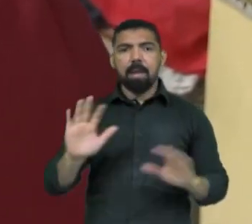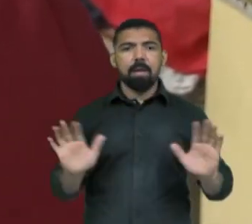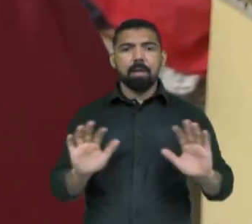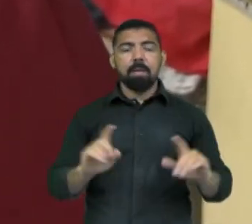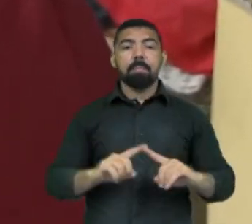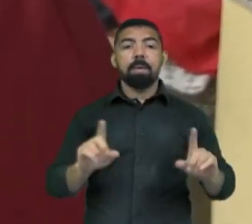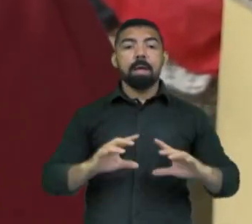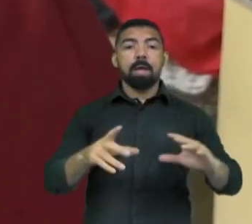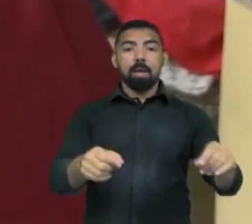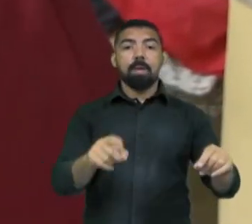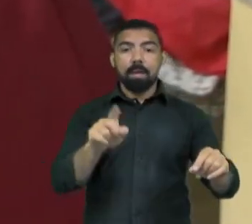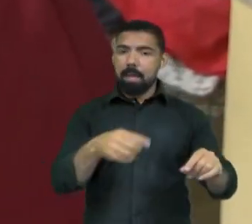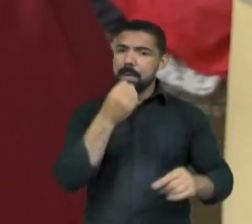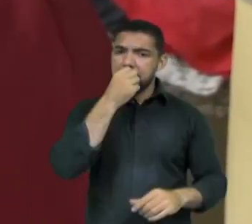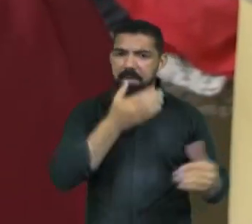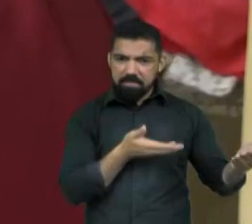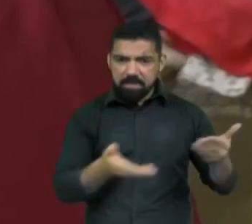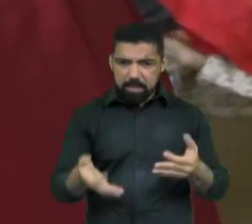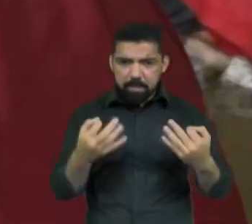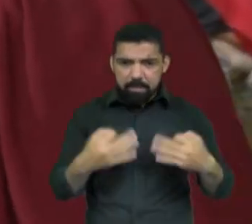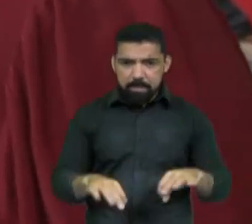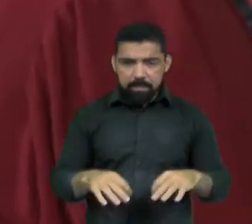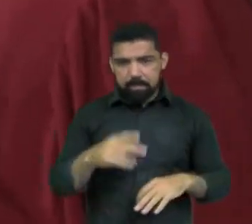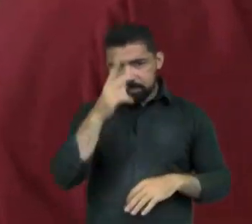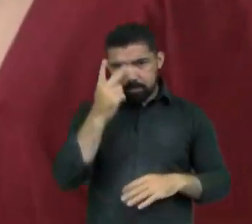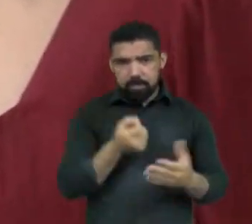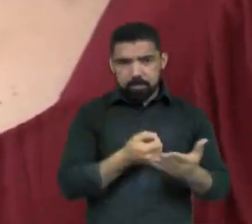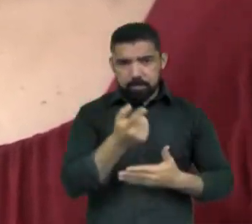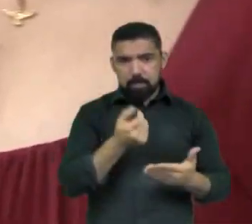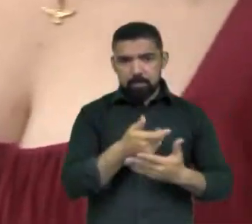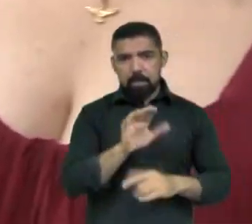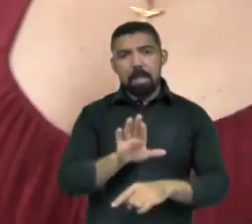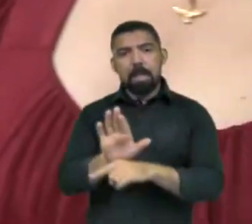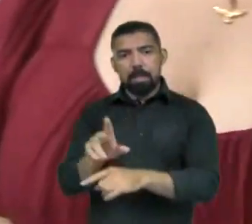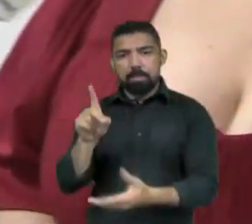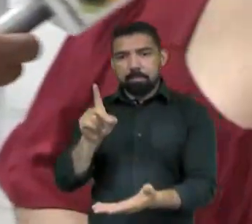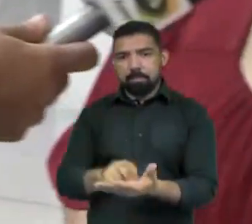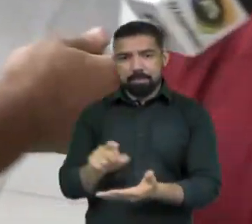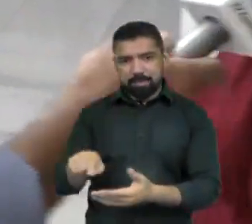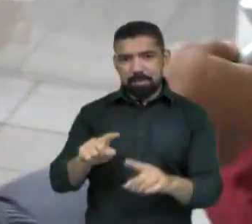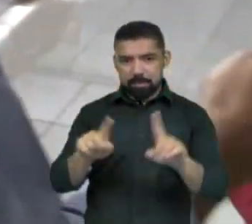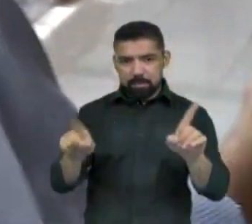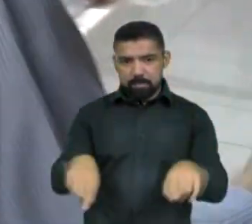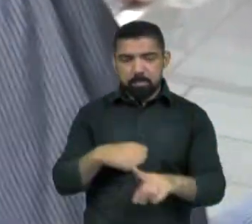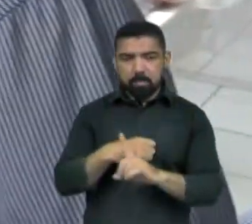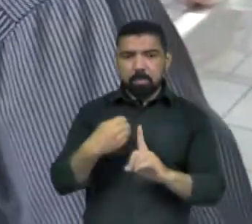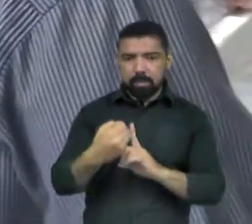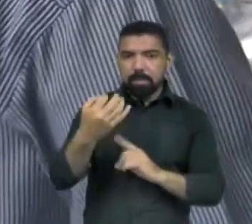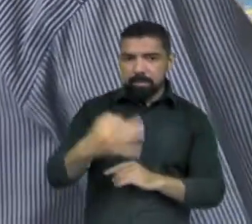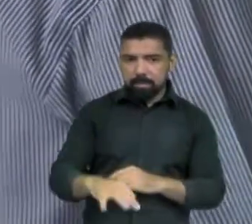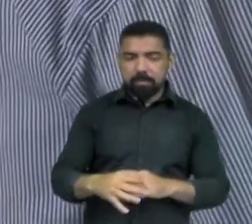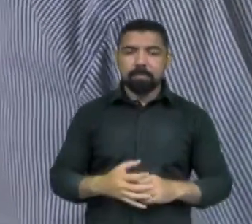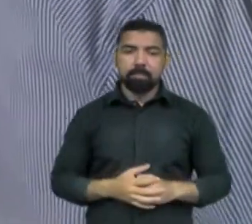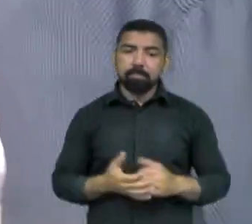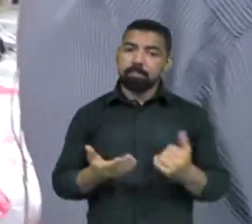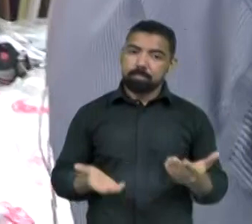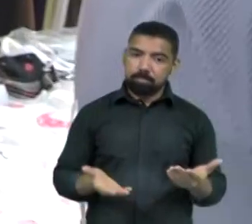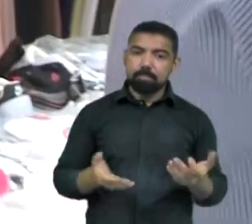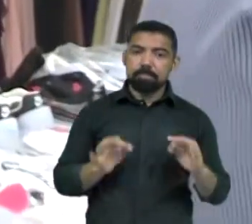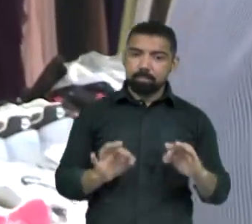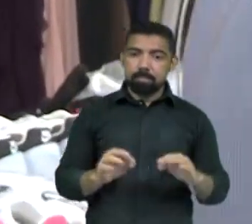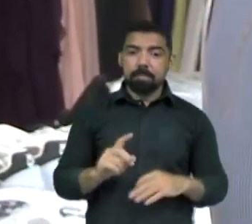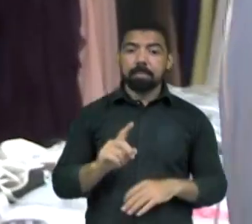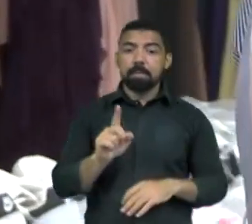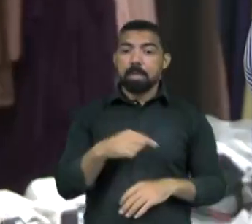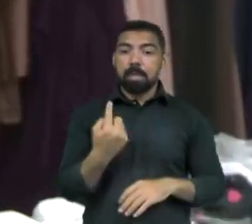é bem-vindo, né? Quando as pessoas compram, estão ajudando esses programas sociais. Sem dúvida nenhuma. É uma forma da gente